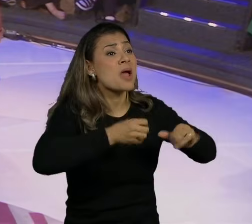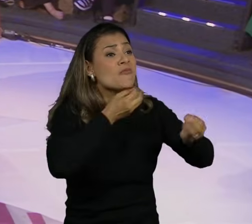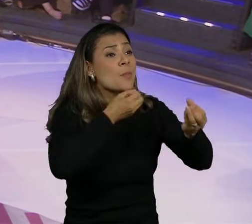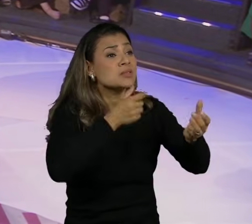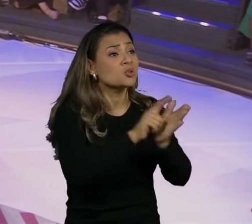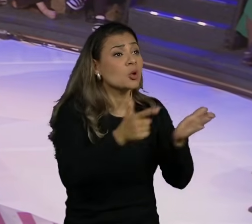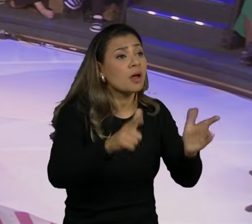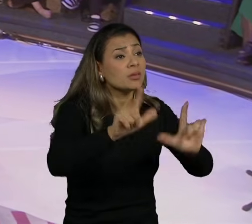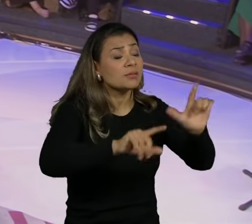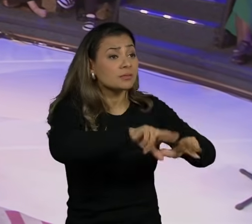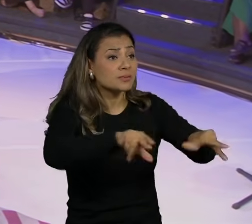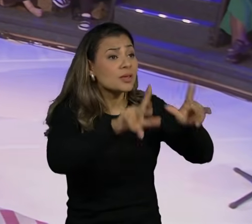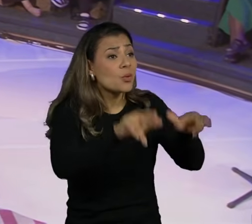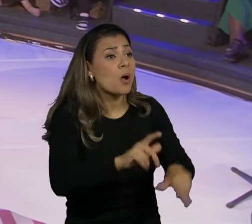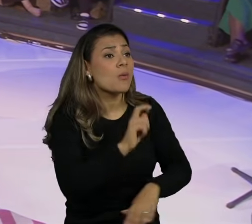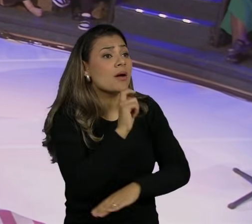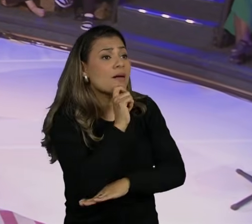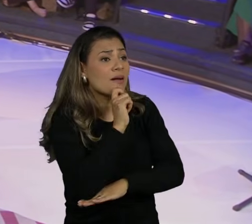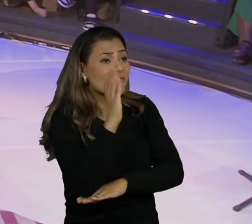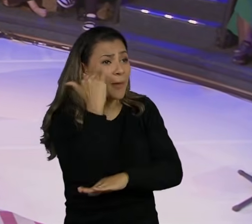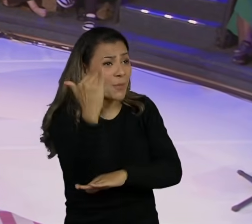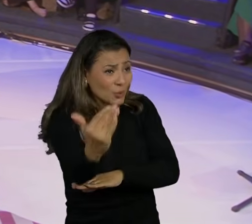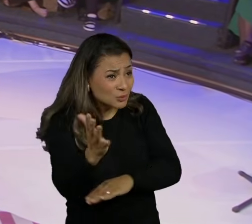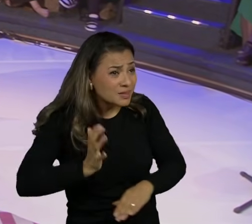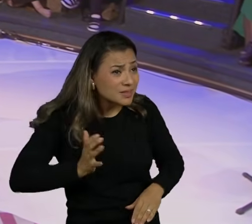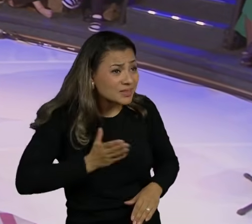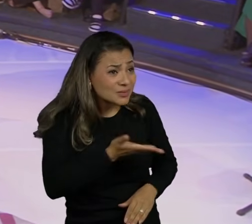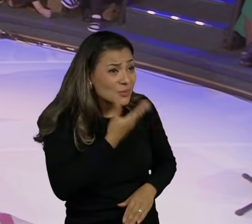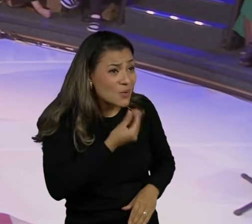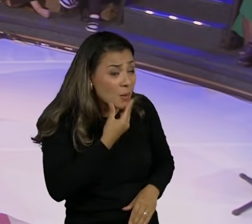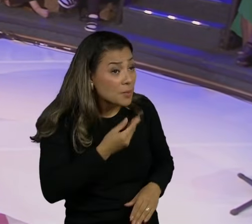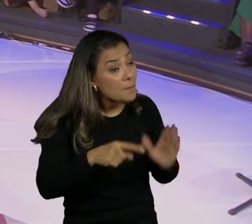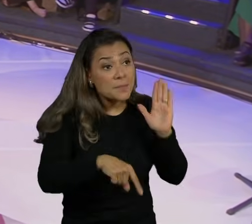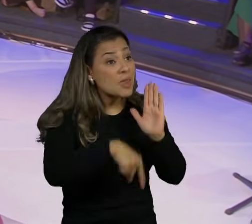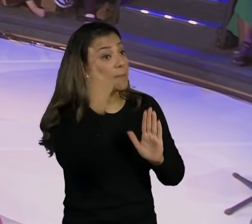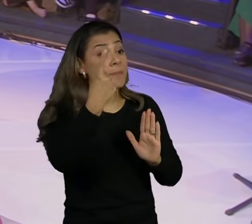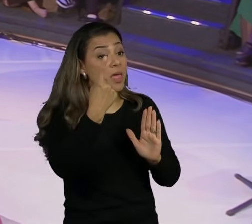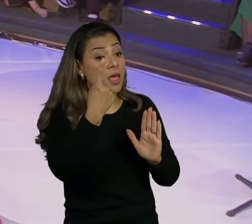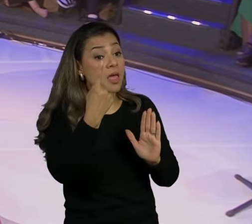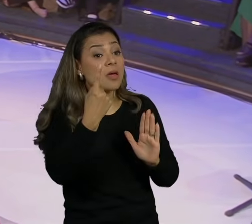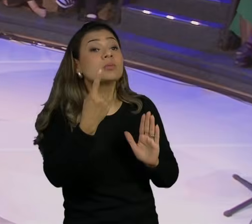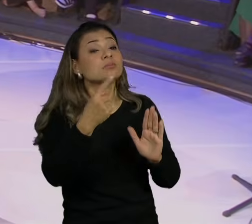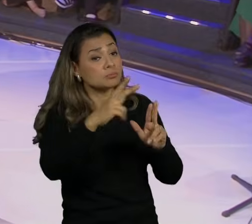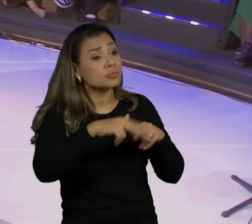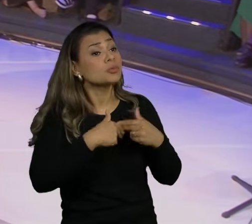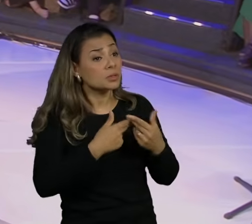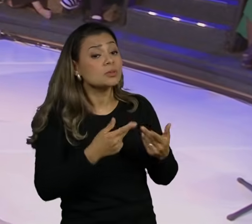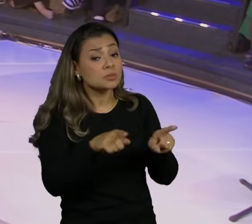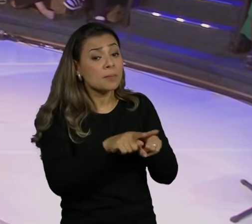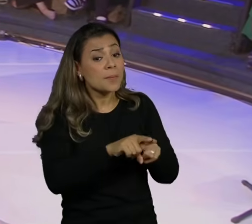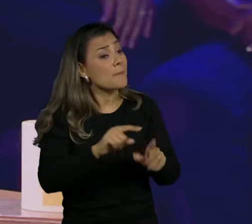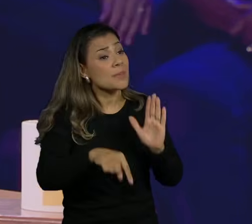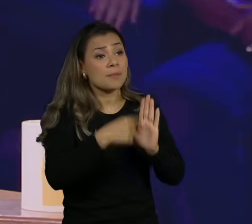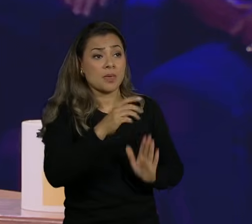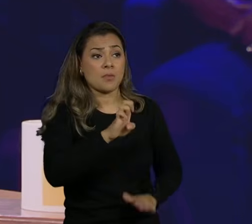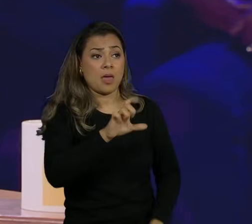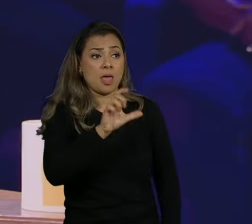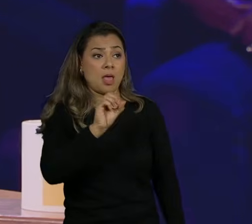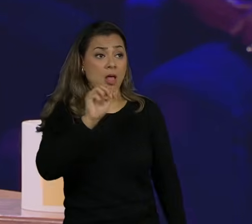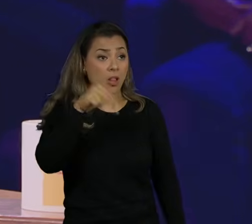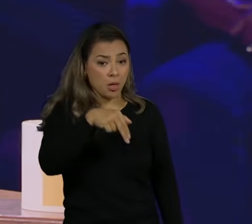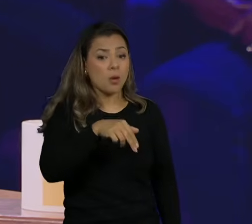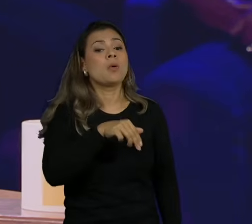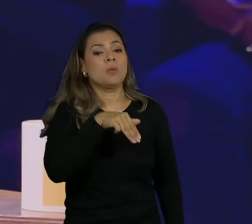cara como Elon Musk, né? E que de repente, o primeiro homem a passar de 1 trilhão e tal, e que, né, o prazer dele é